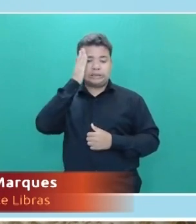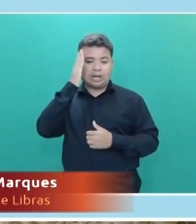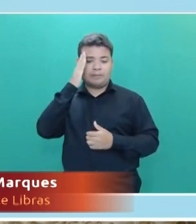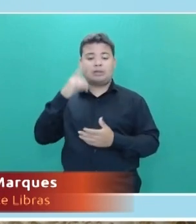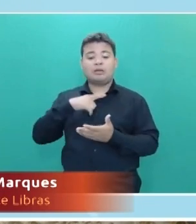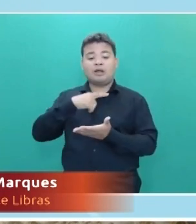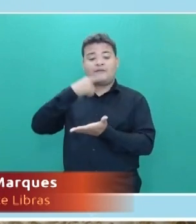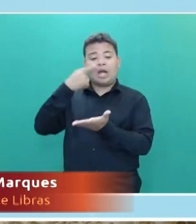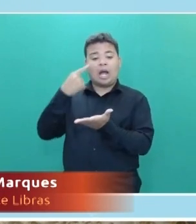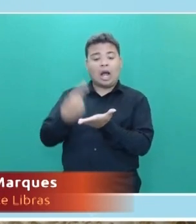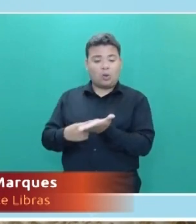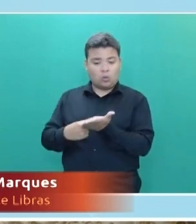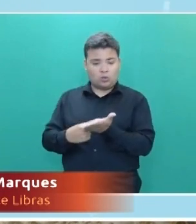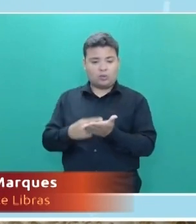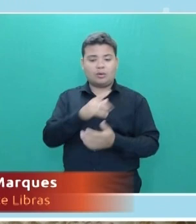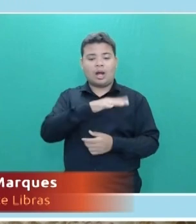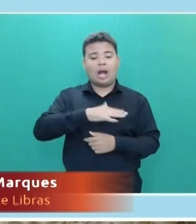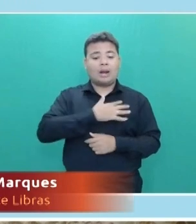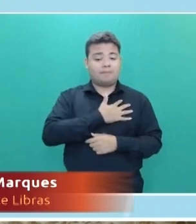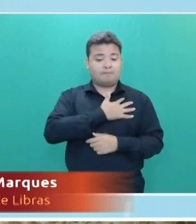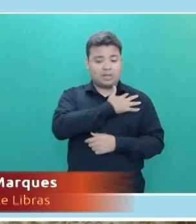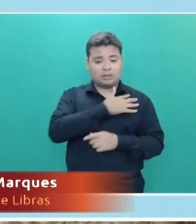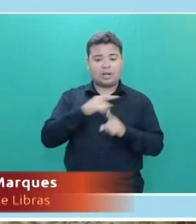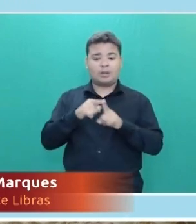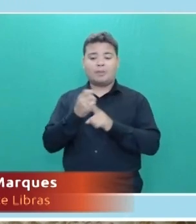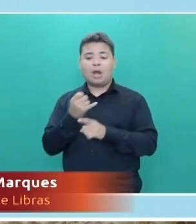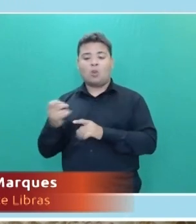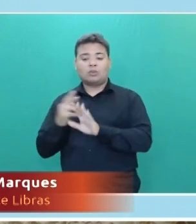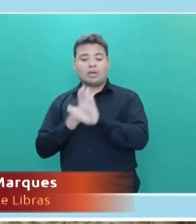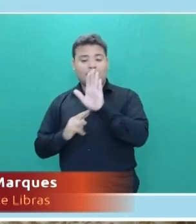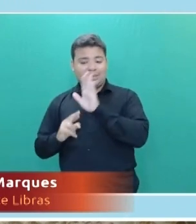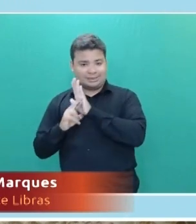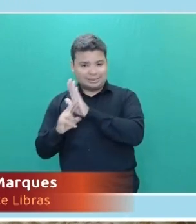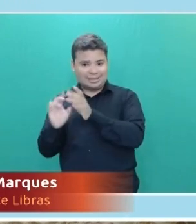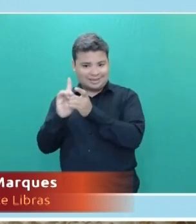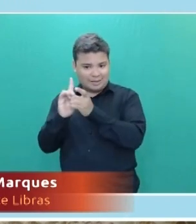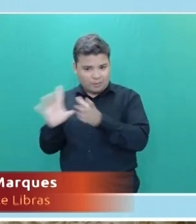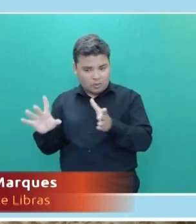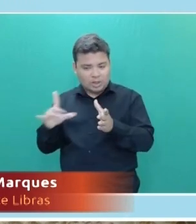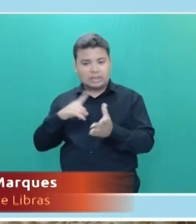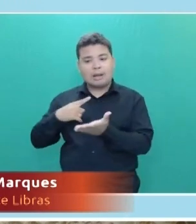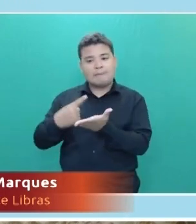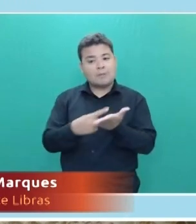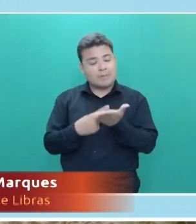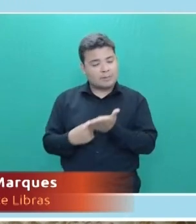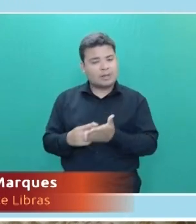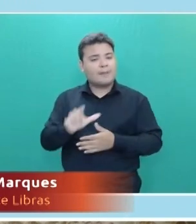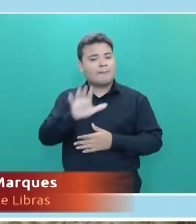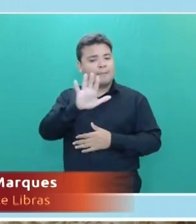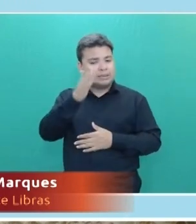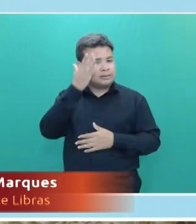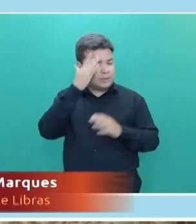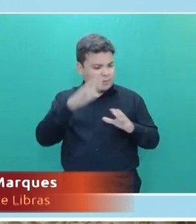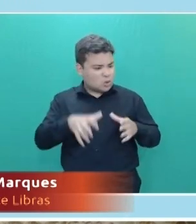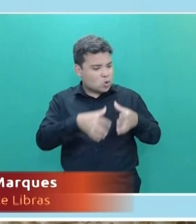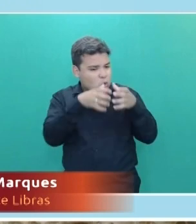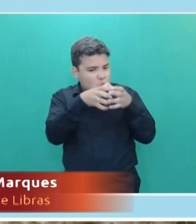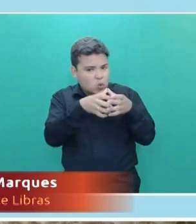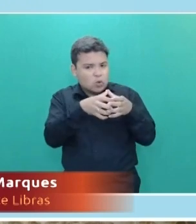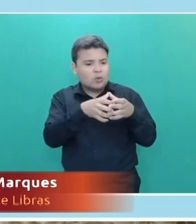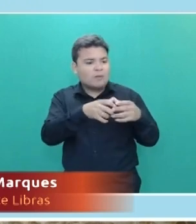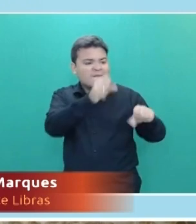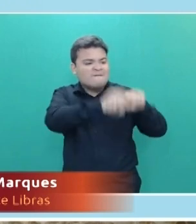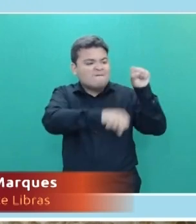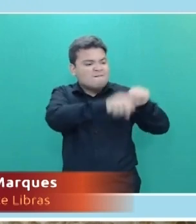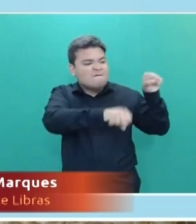representantes democratas, né? Então, esses grupos de extermínio, esses grupos